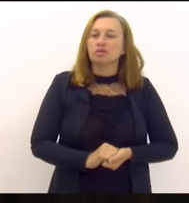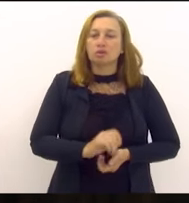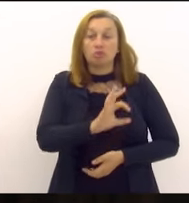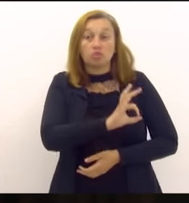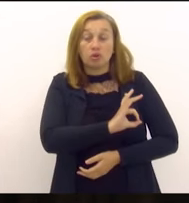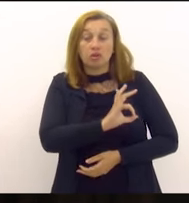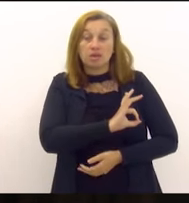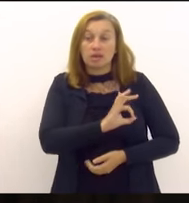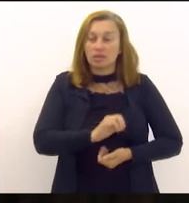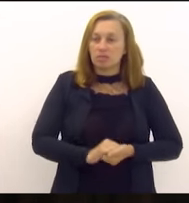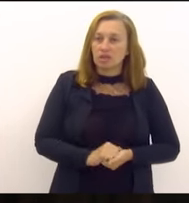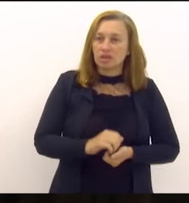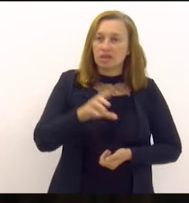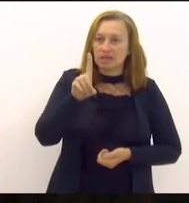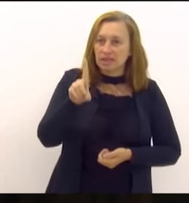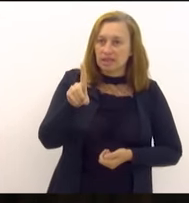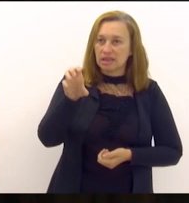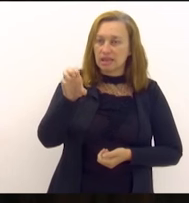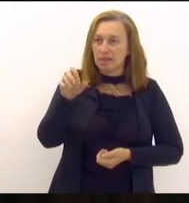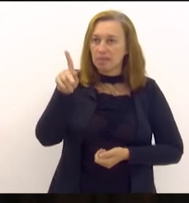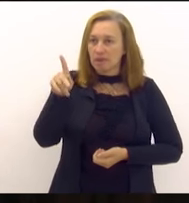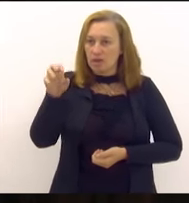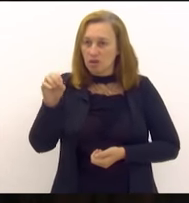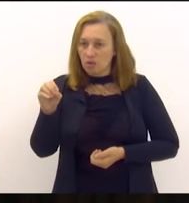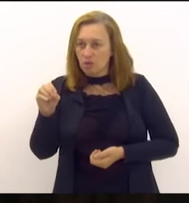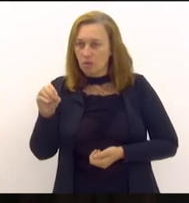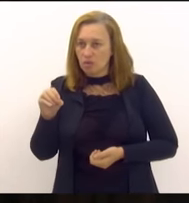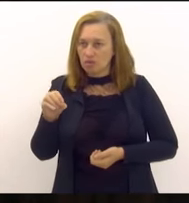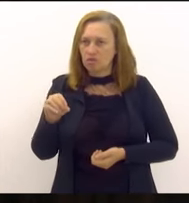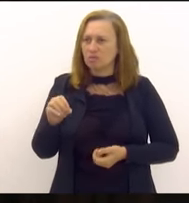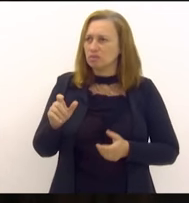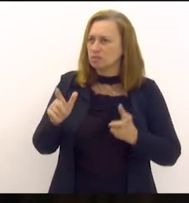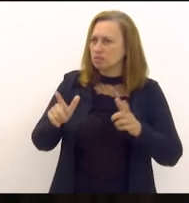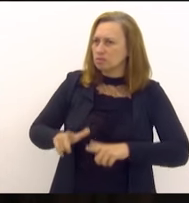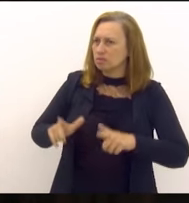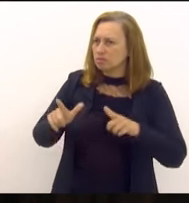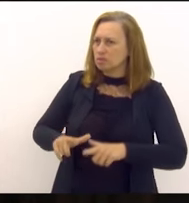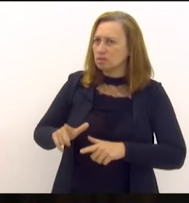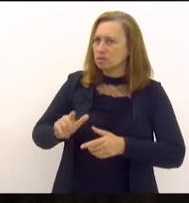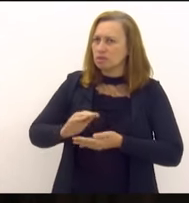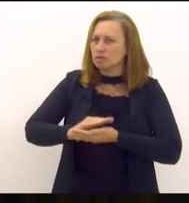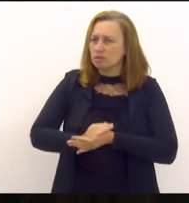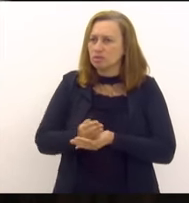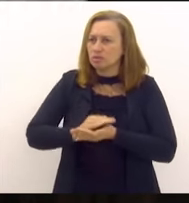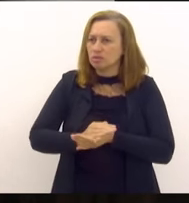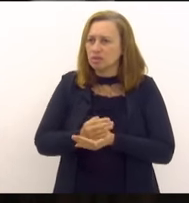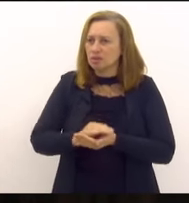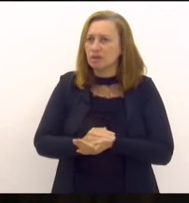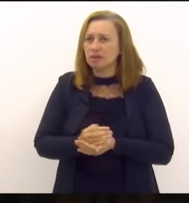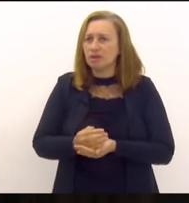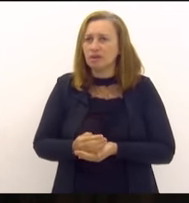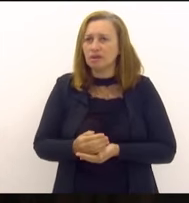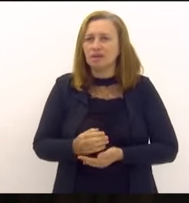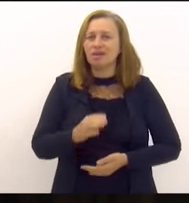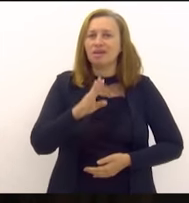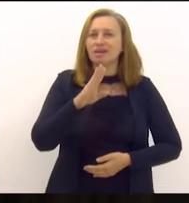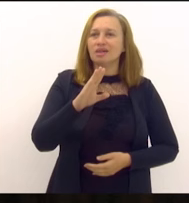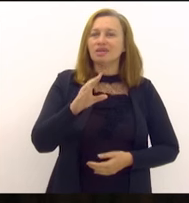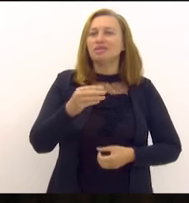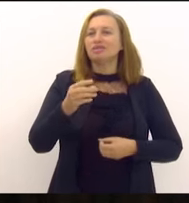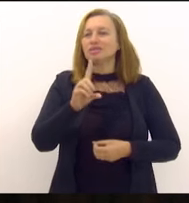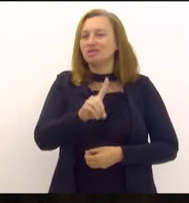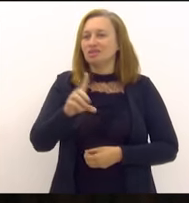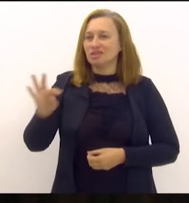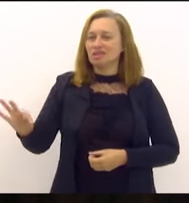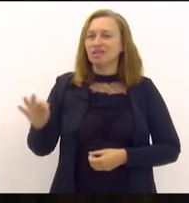policiamento ostensivo, DPO, na localidade de Sabonete, situado no 5º Distrito do município de São João da Barra. Parecer